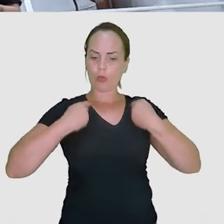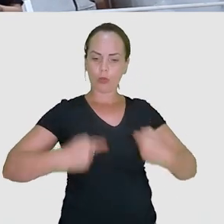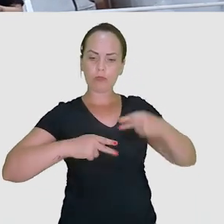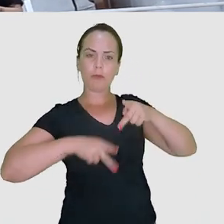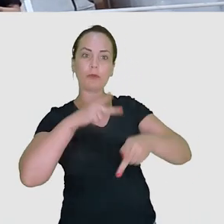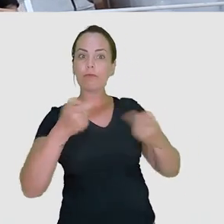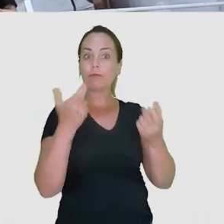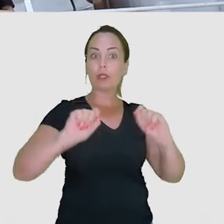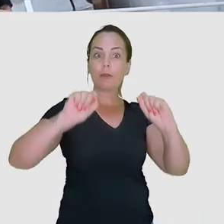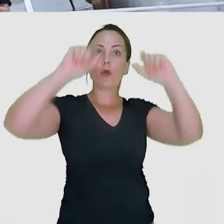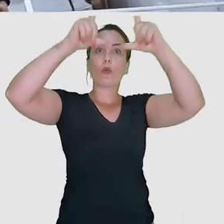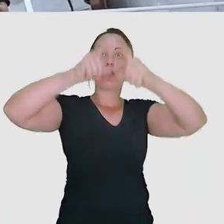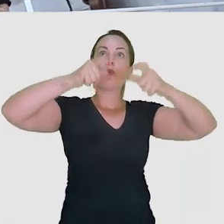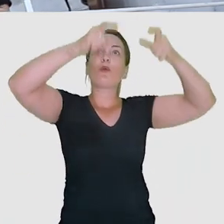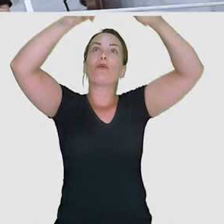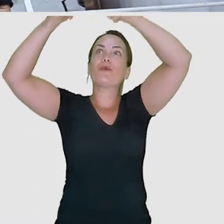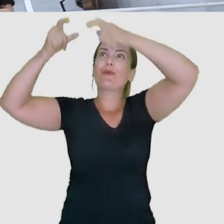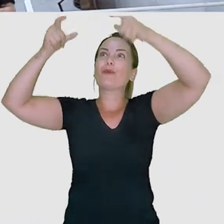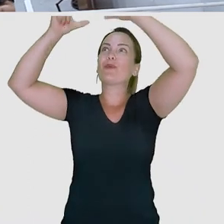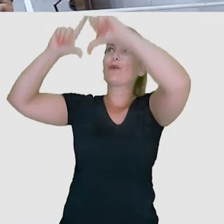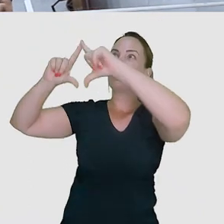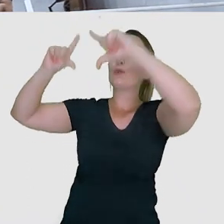outras luas e outros planetas distantes.